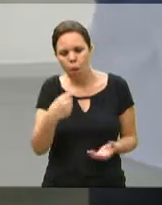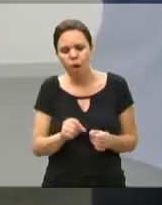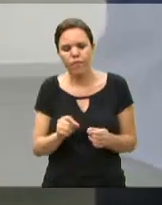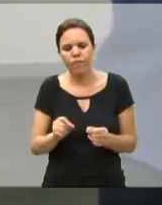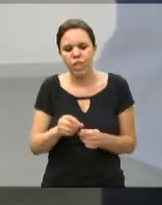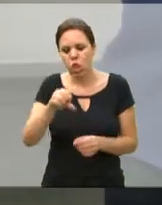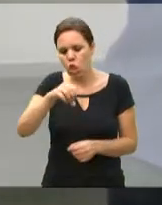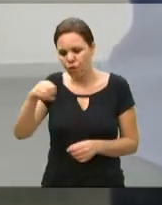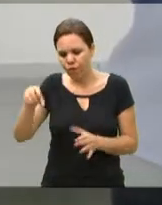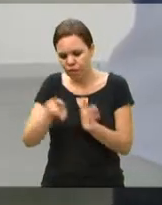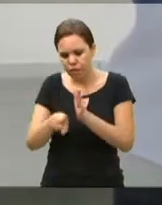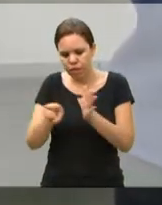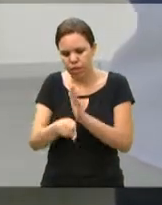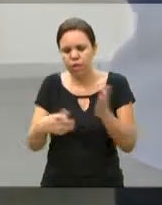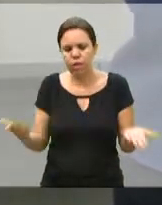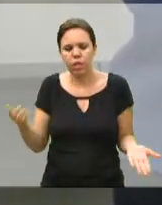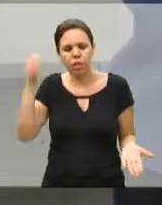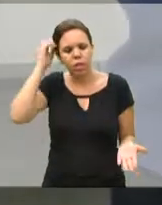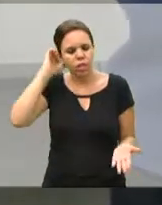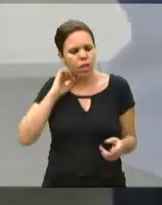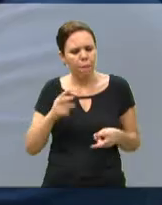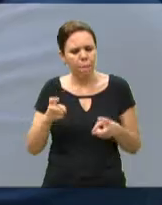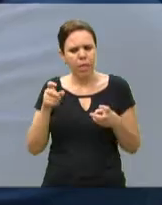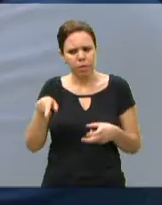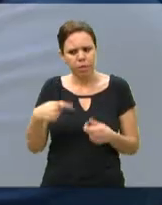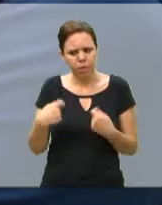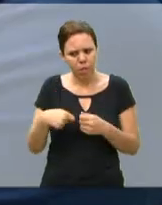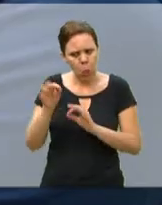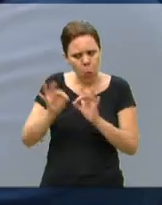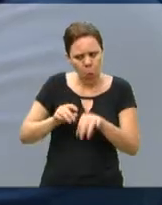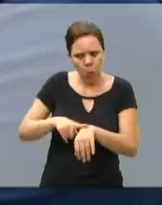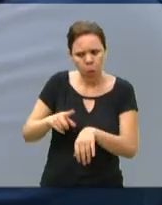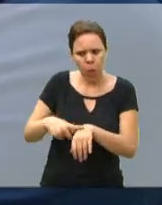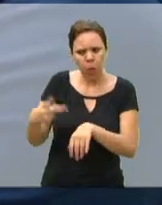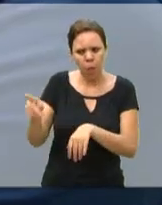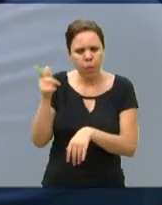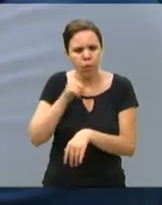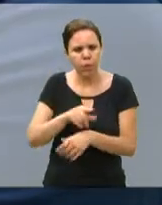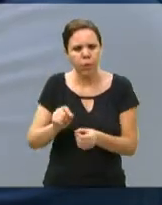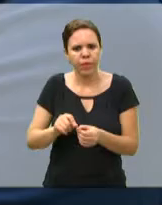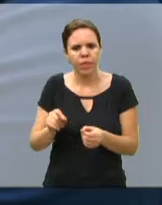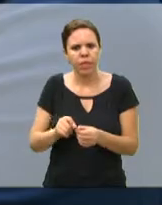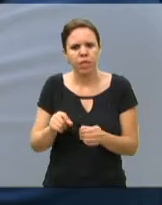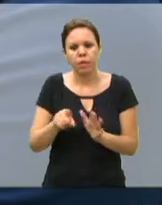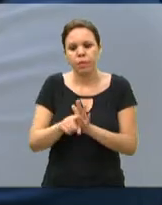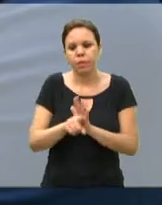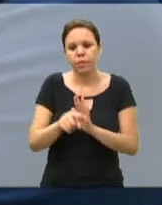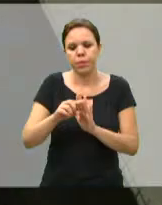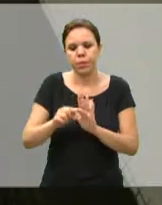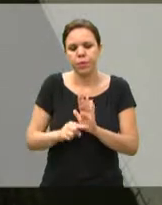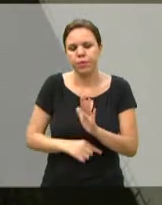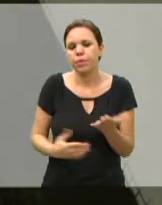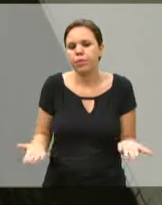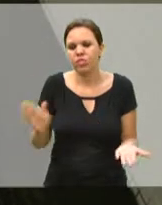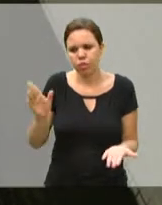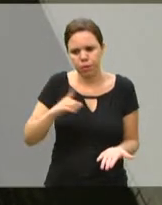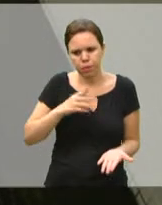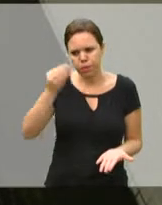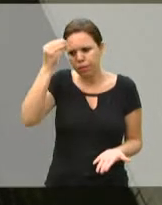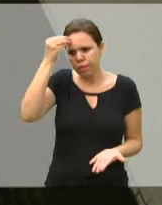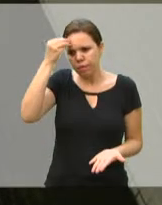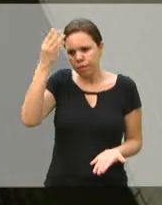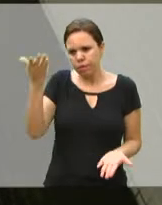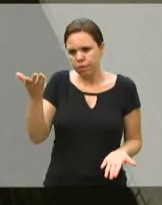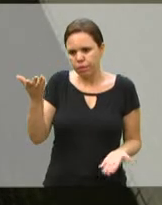por exemplo, e ali ele perceber que ele precisa organizar o tempo dessas 90 questões, né? Então assim, não, isso ele já tem que ter se